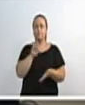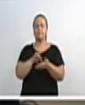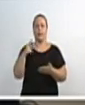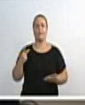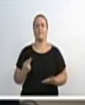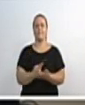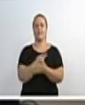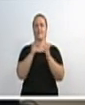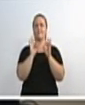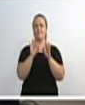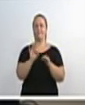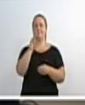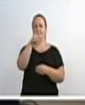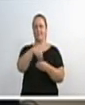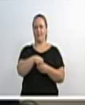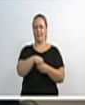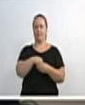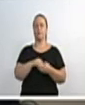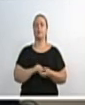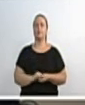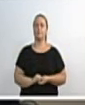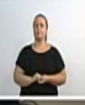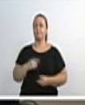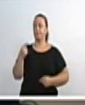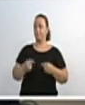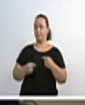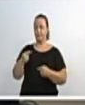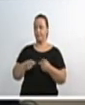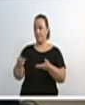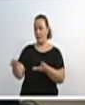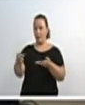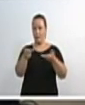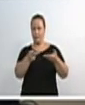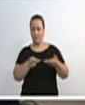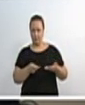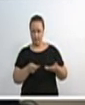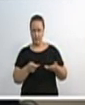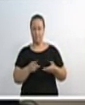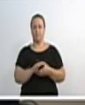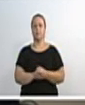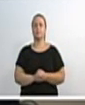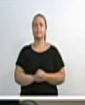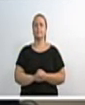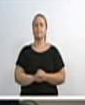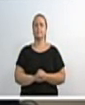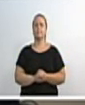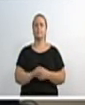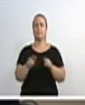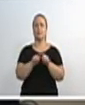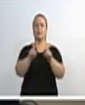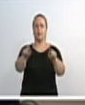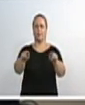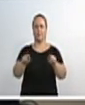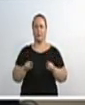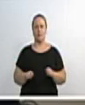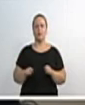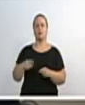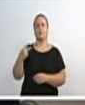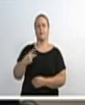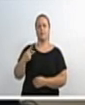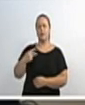eventos. Para o debate, convidamos os representantes das seguintes entidades: Gabinete do Vice-Prefeito,